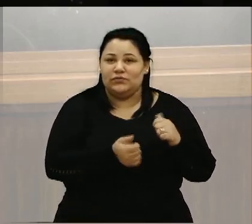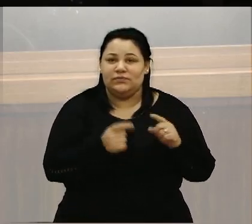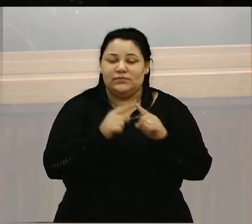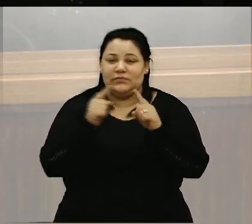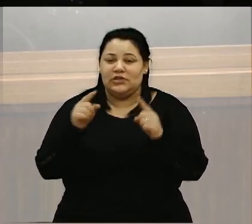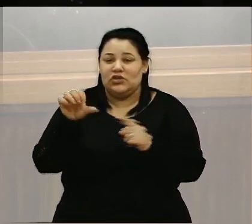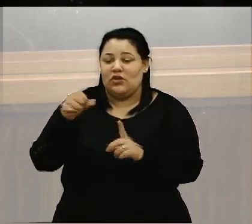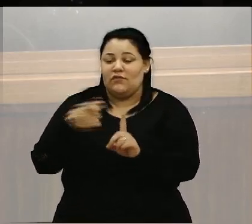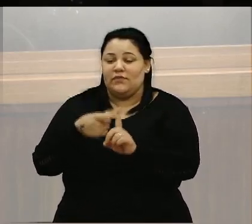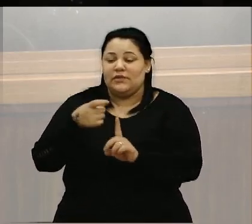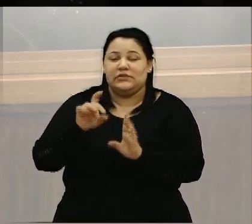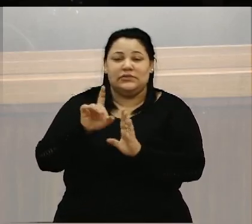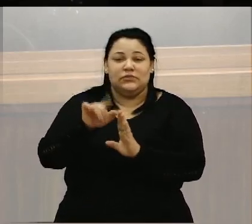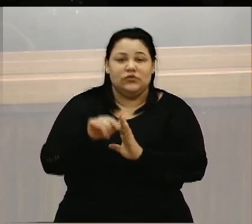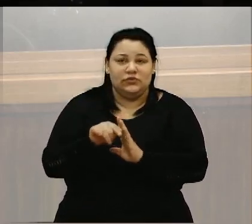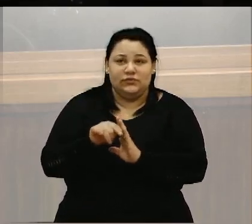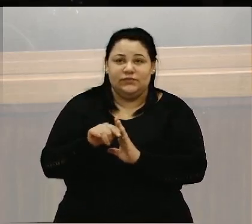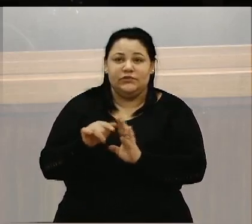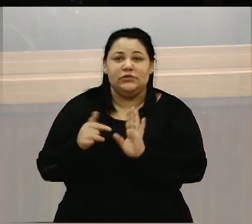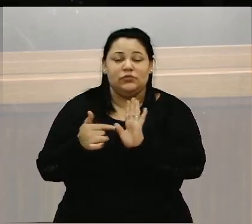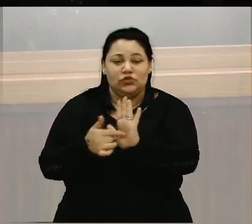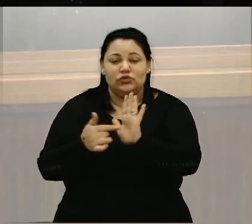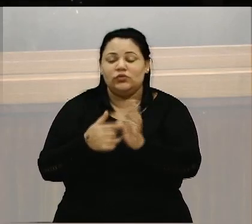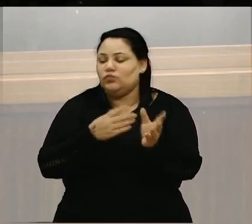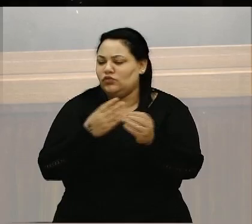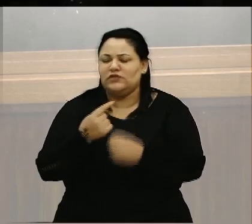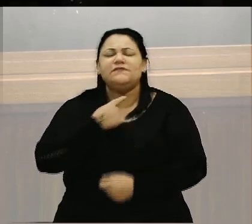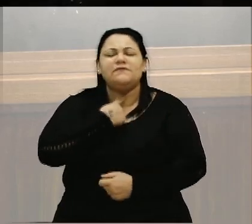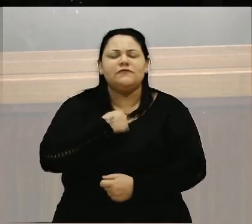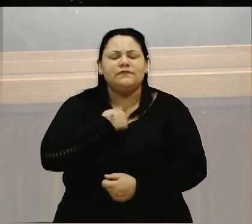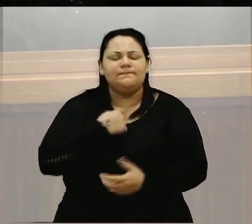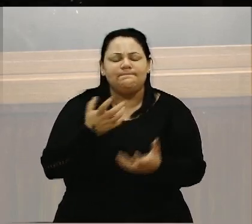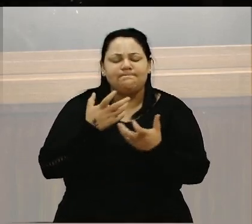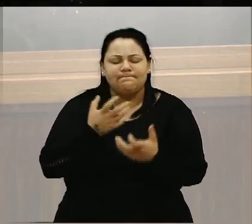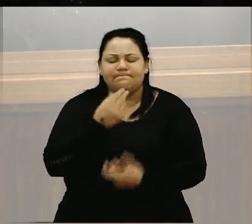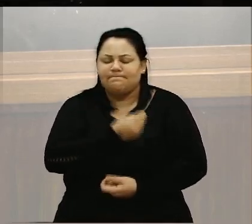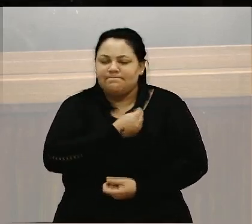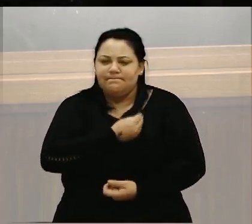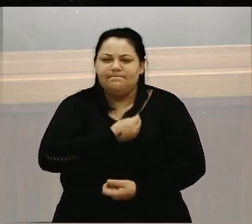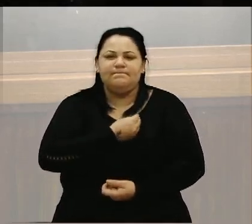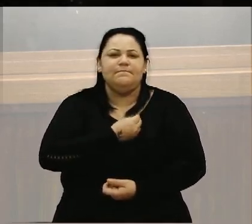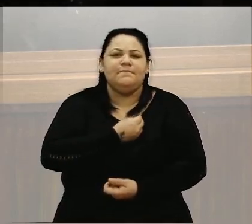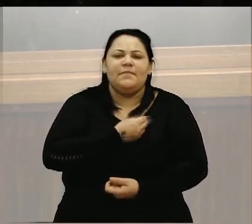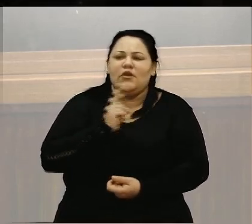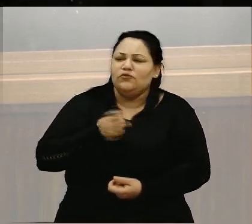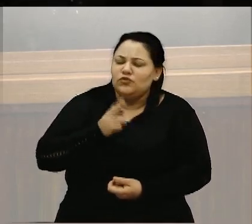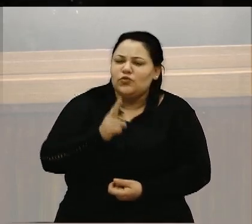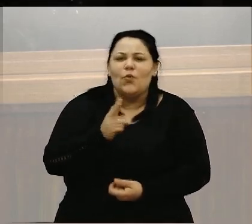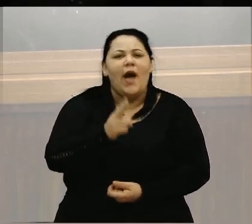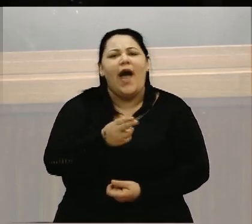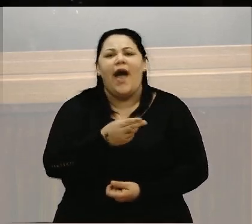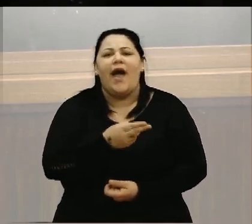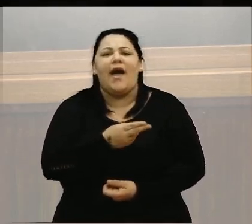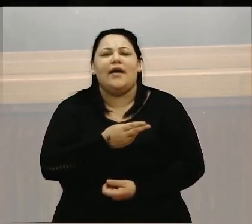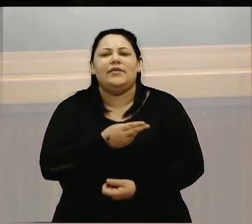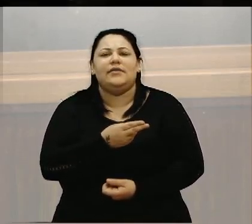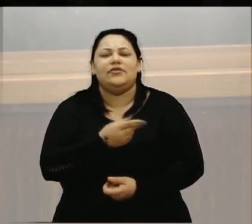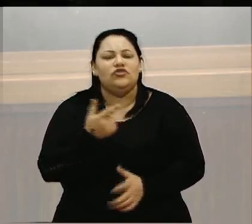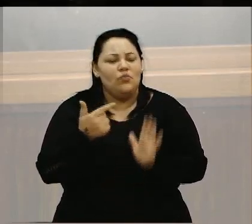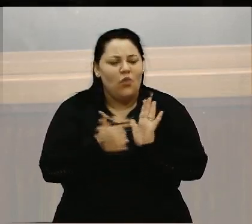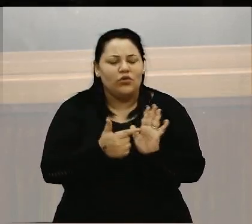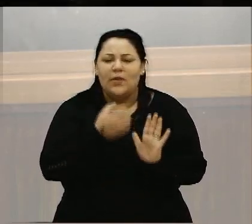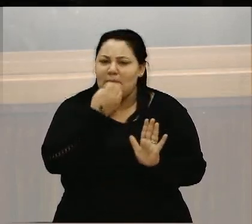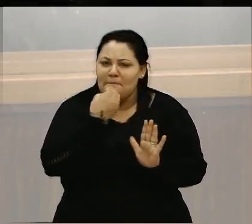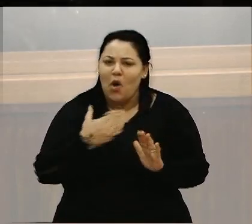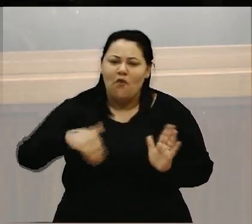9 meses depois, demonstrando muita vontade de viver, demonstrando muita vontade de mostrar o bom